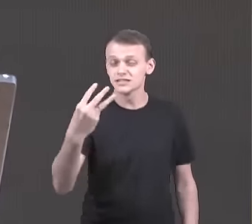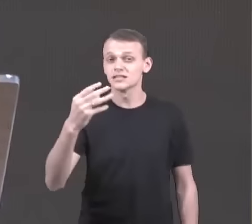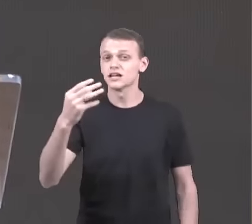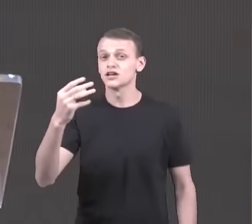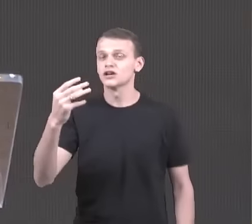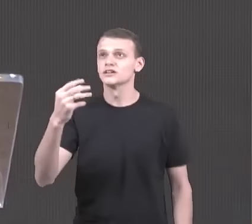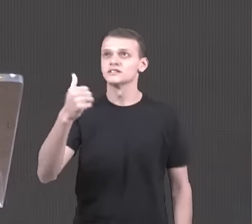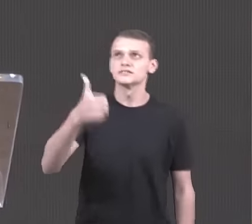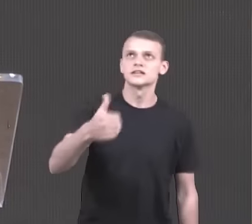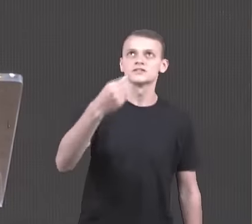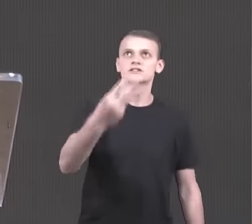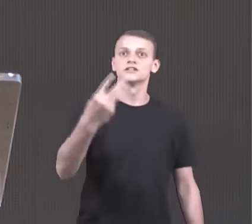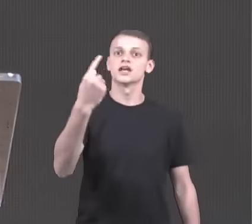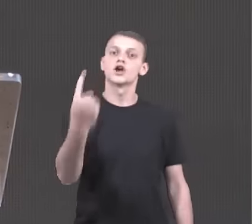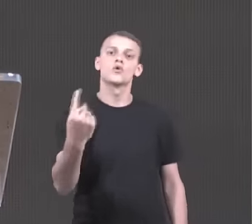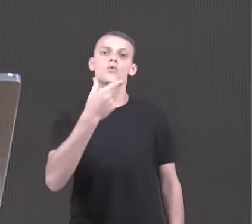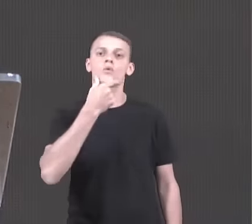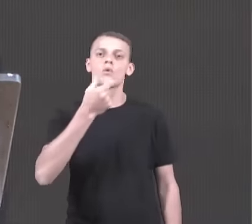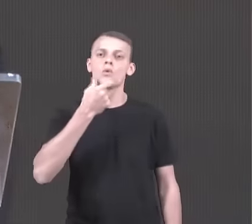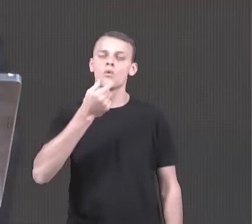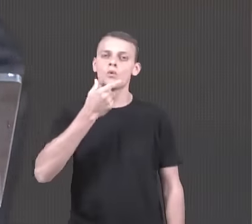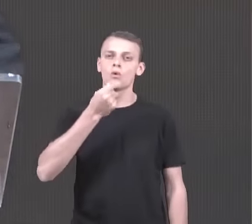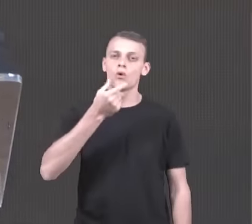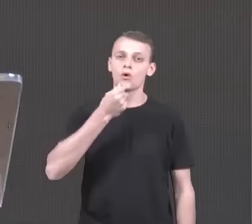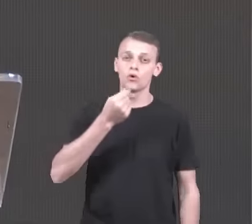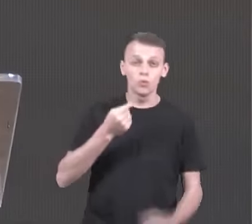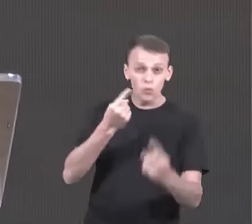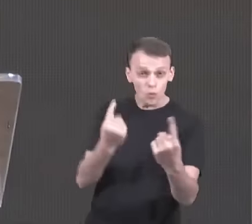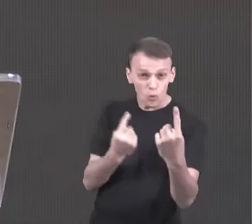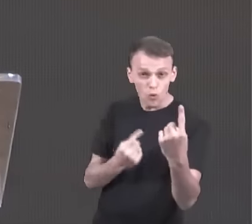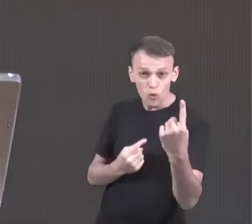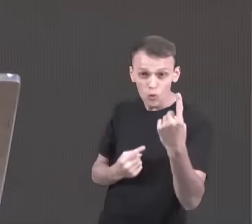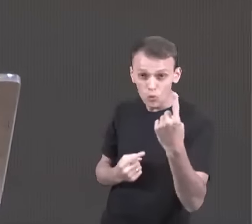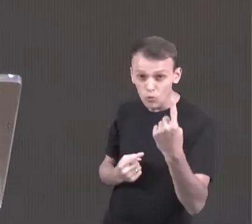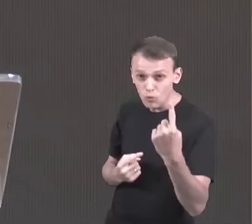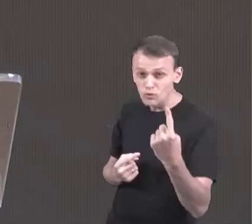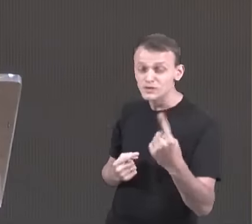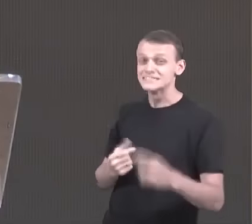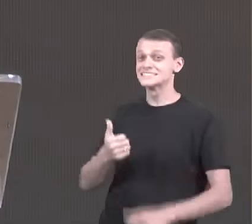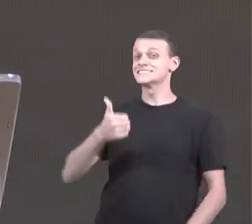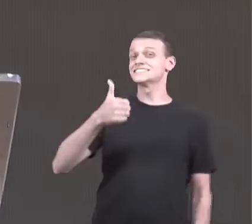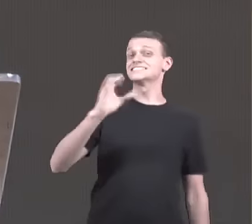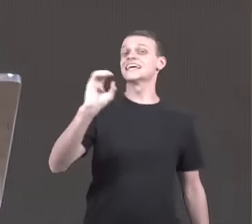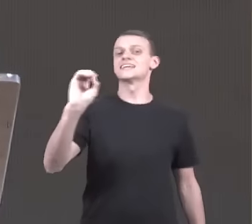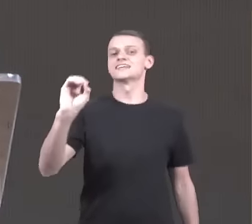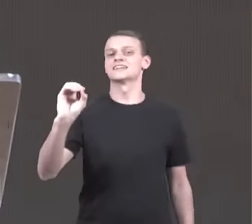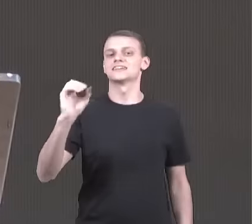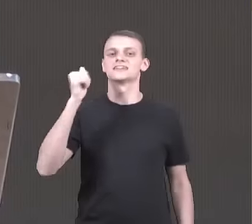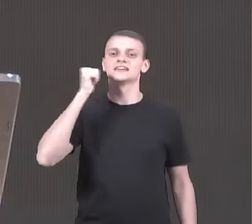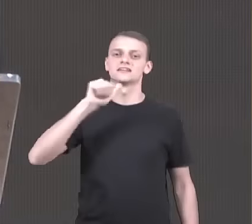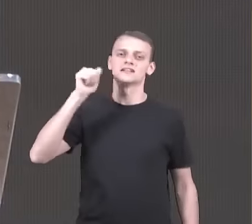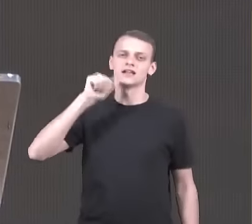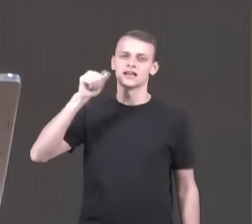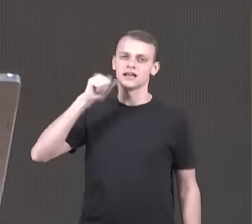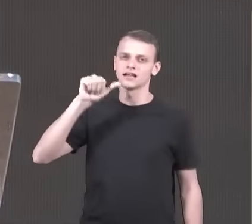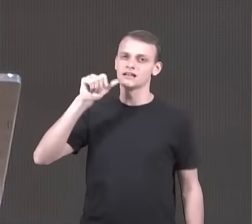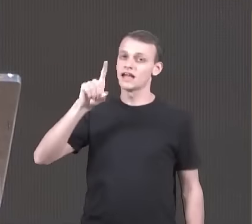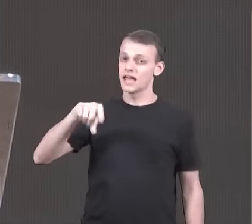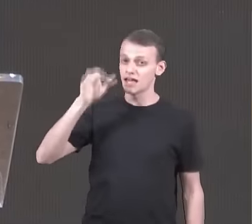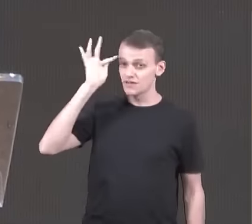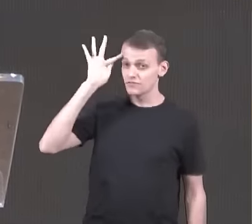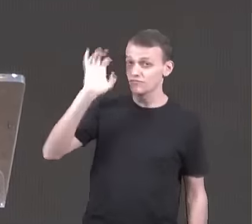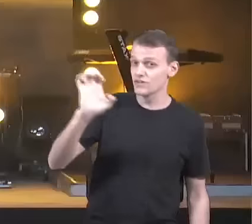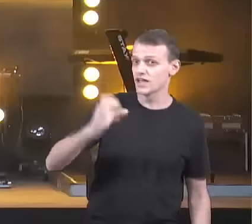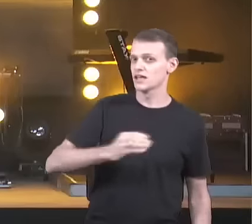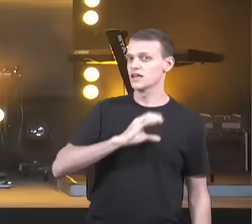homens para cada 100 mulheres, já que eles matavam tantas mulheres. Foi a fé